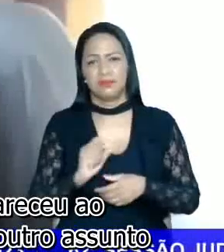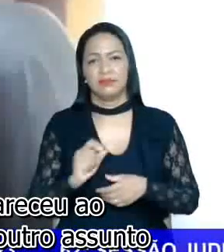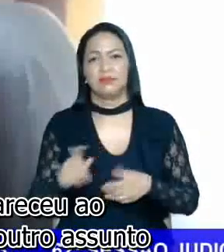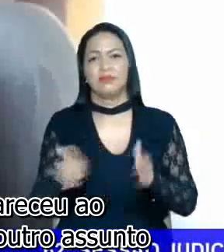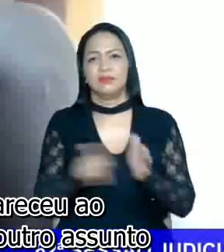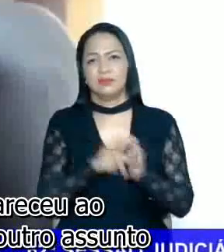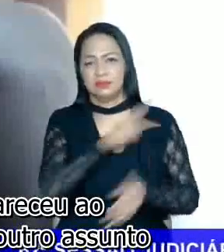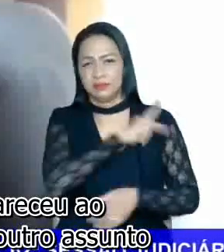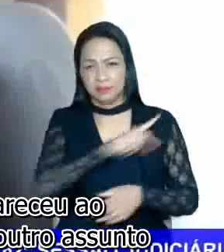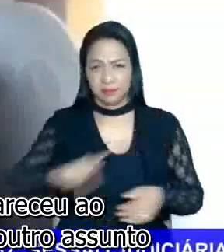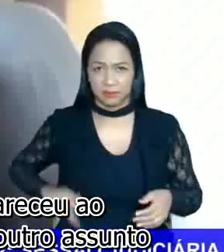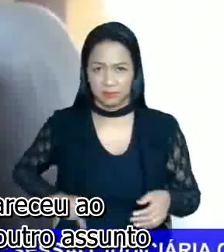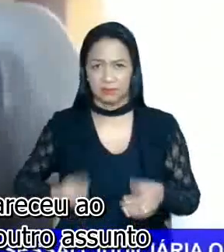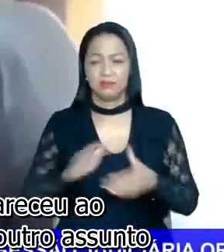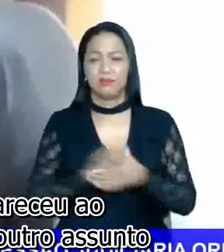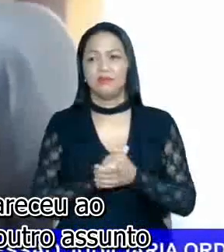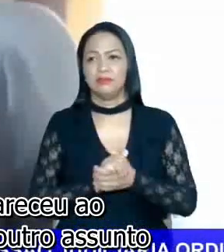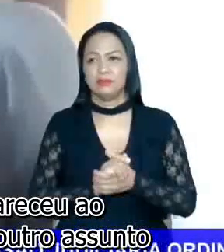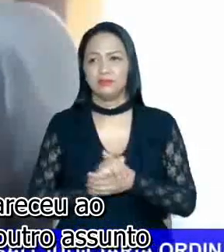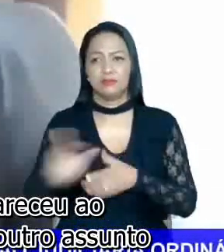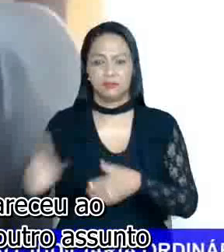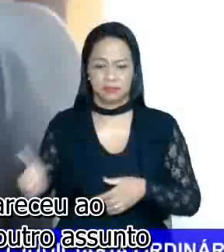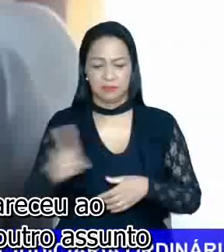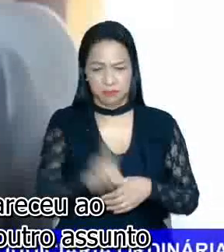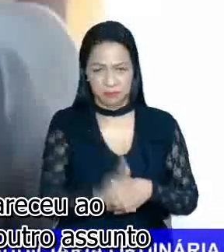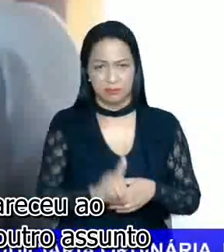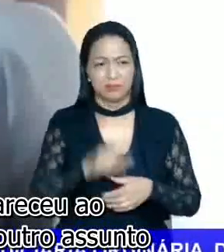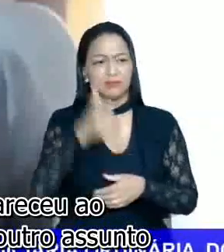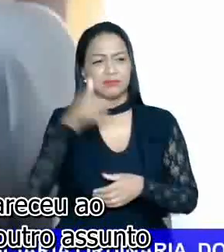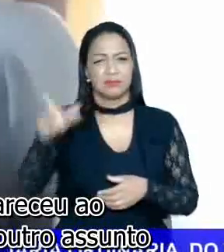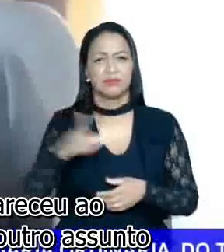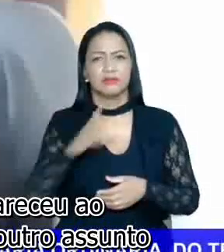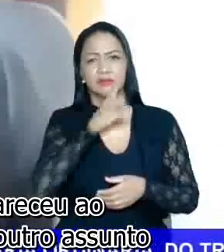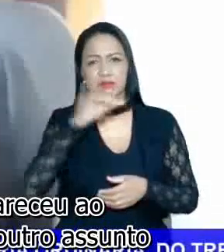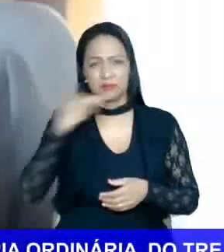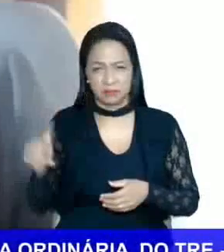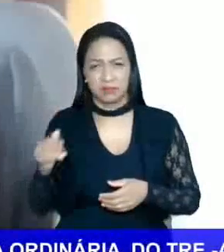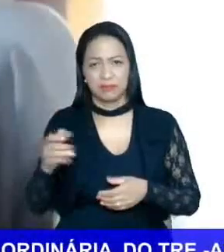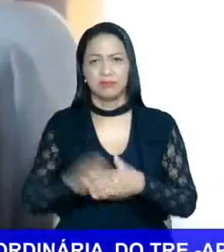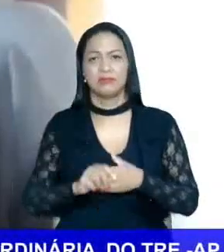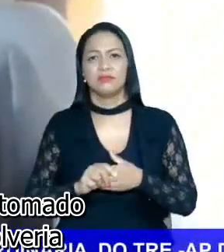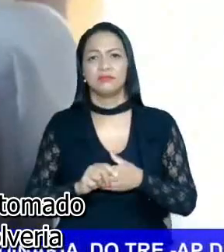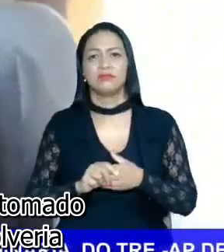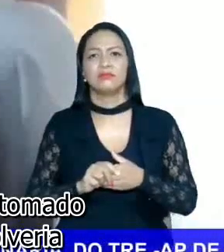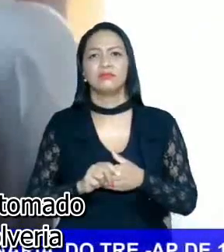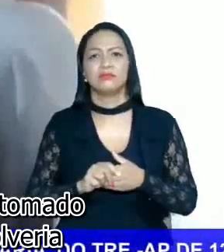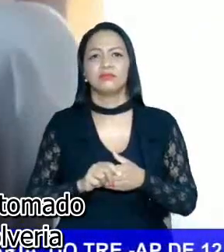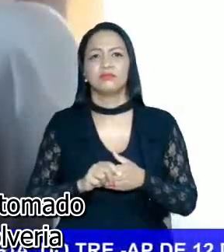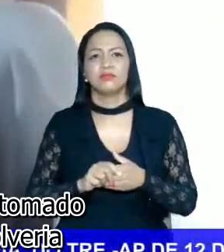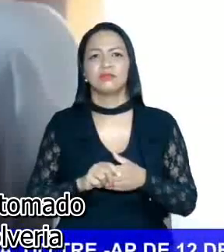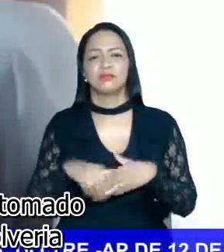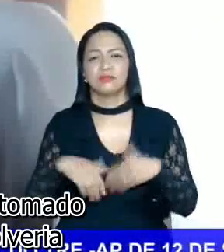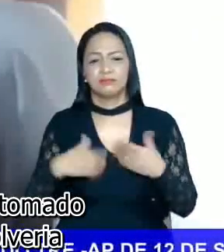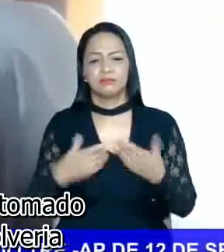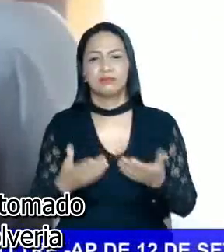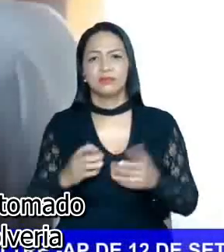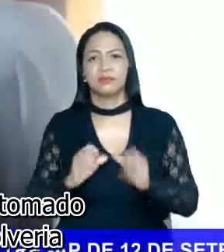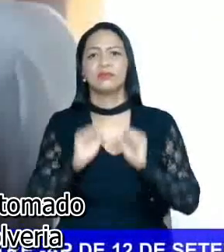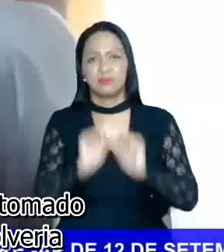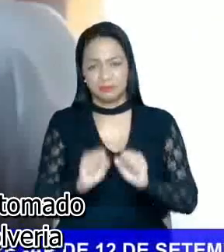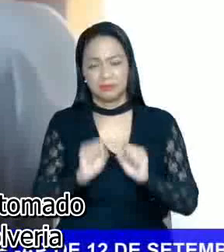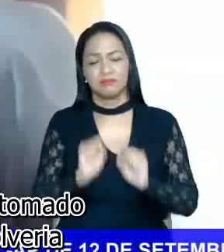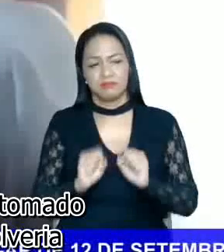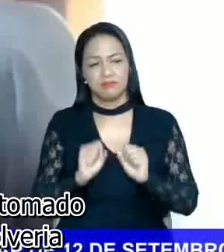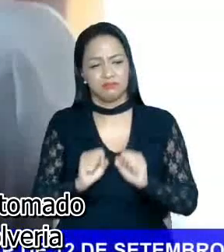próprio presidente ele compareceu ao tribunal em uma outra oportunidade para tratar de um outro assunto, e quando compareceu, ele